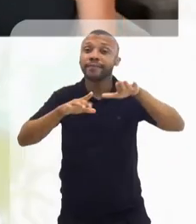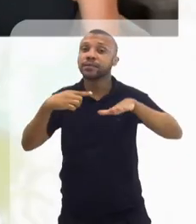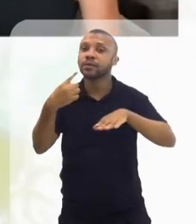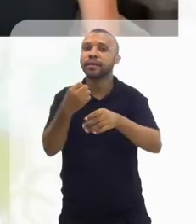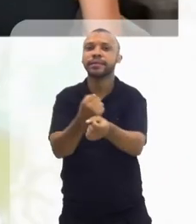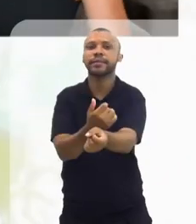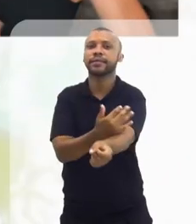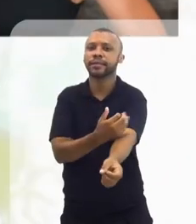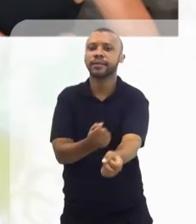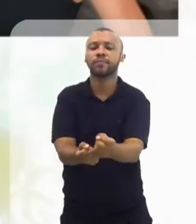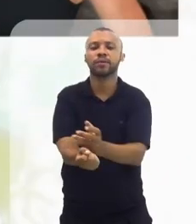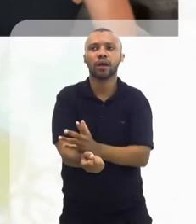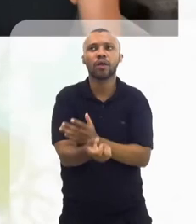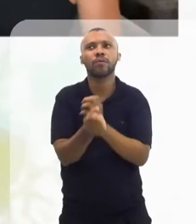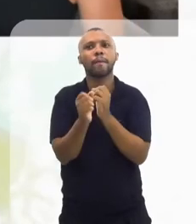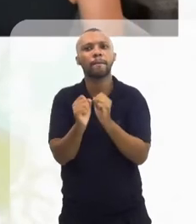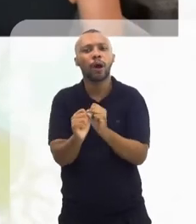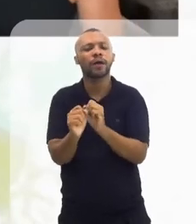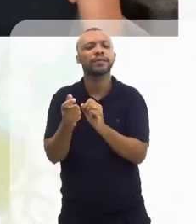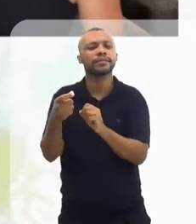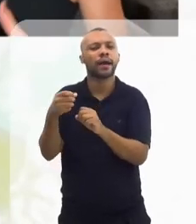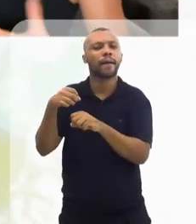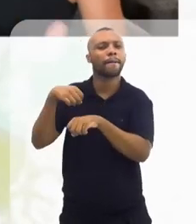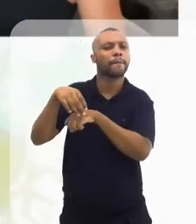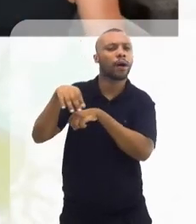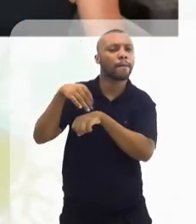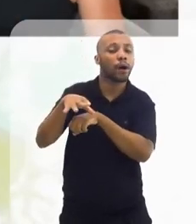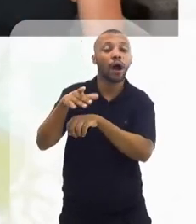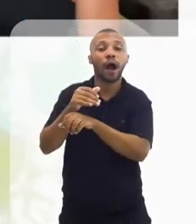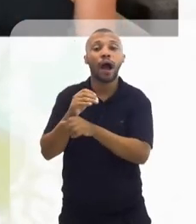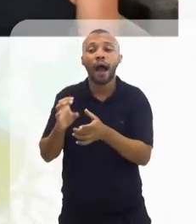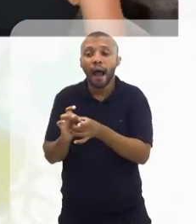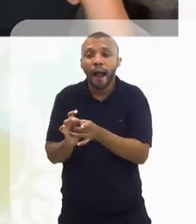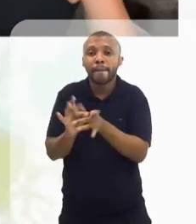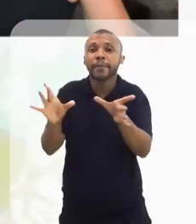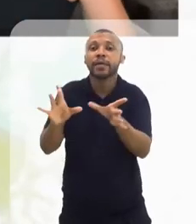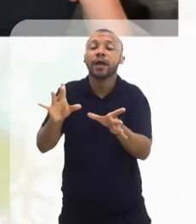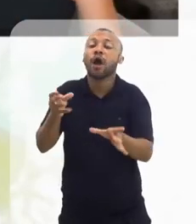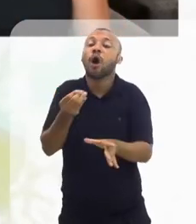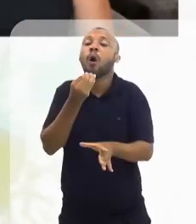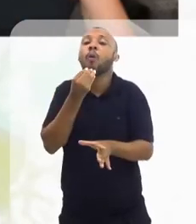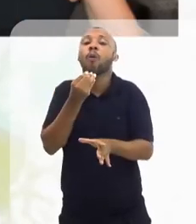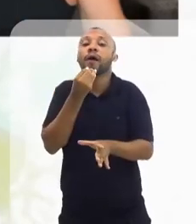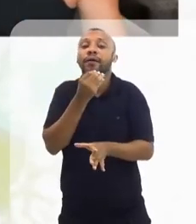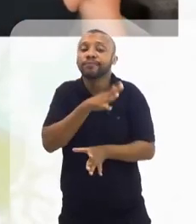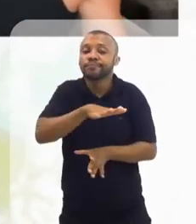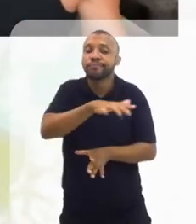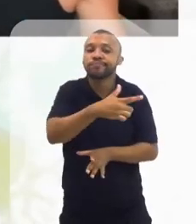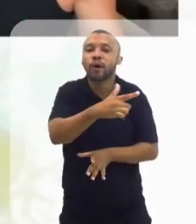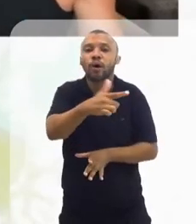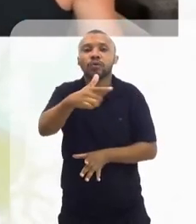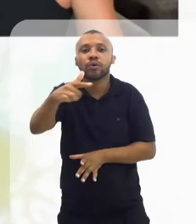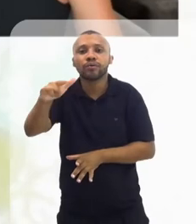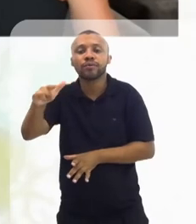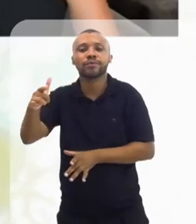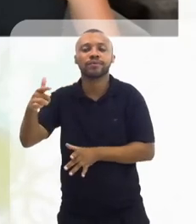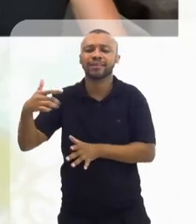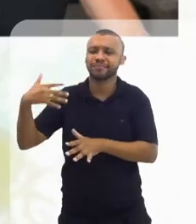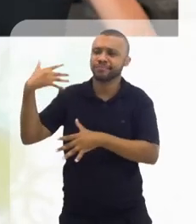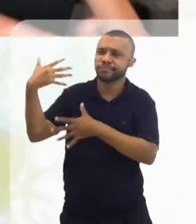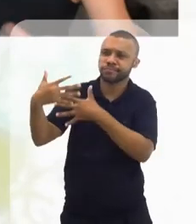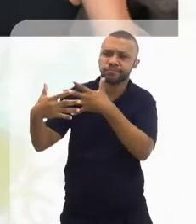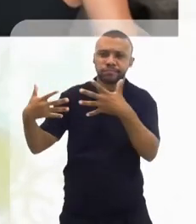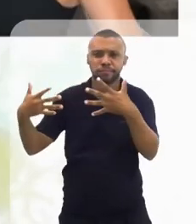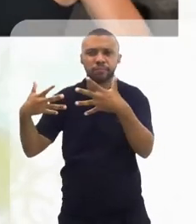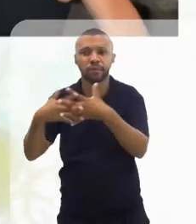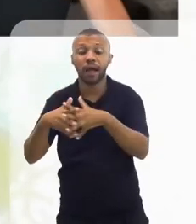a gente mesmo nessas emoções. A gente pode dar respostas que abrem campos para outros duelos, né? E aí